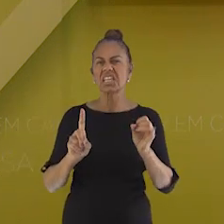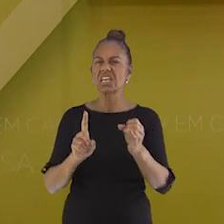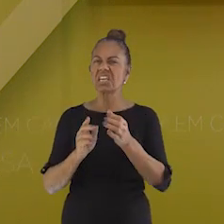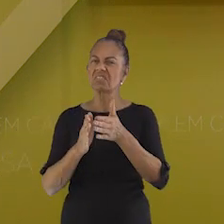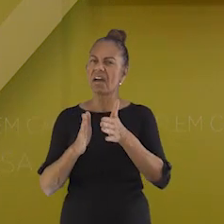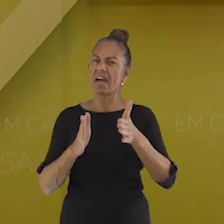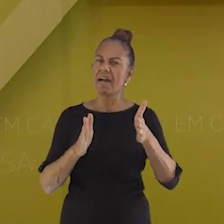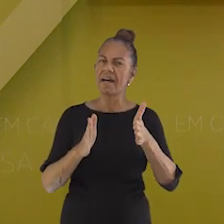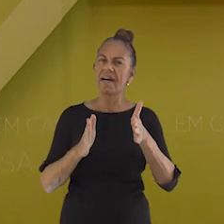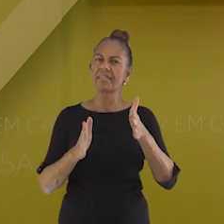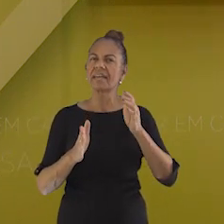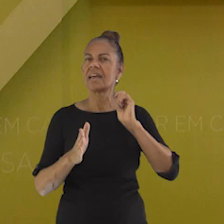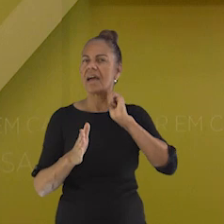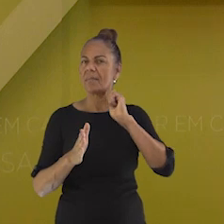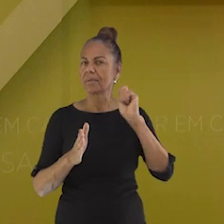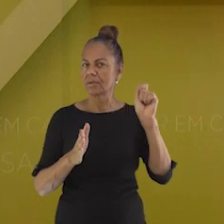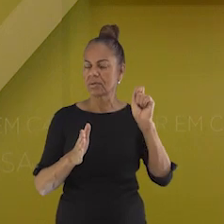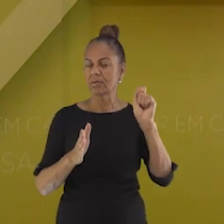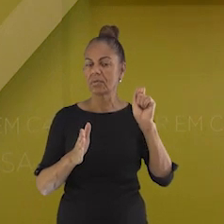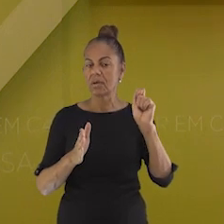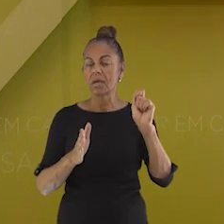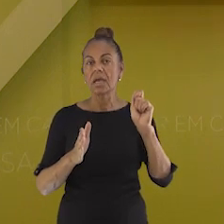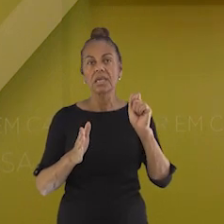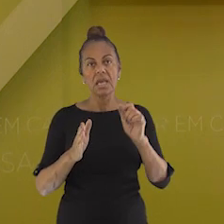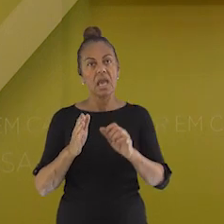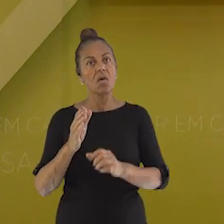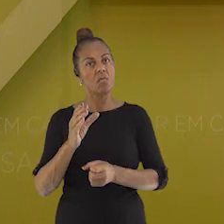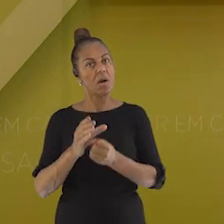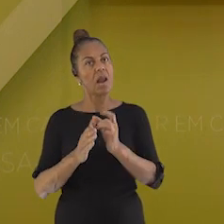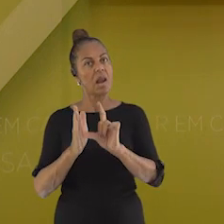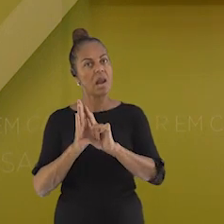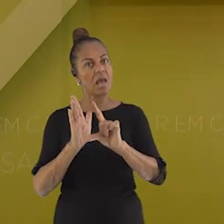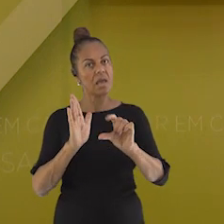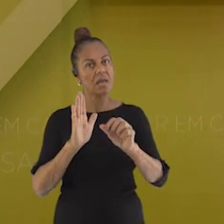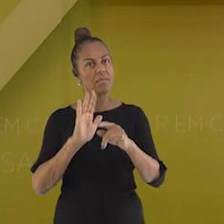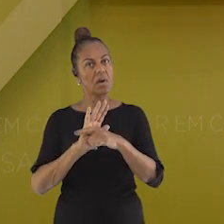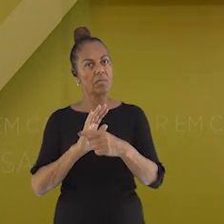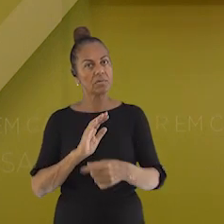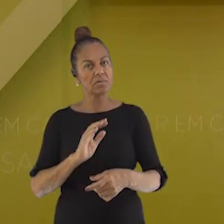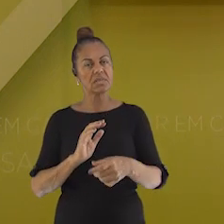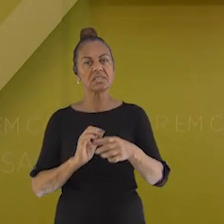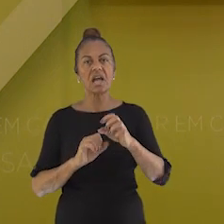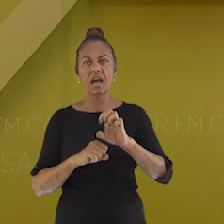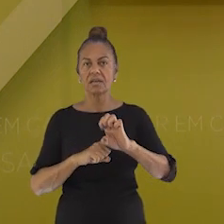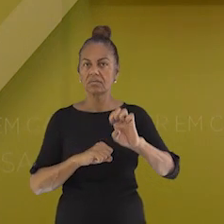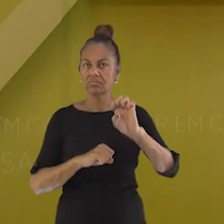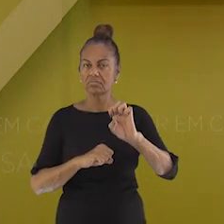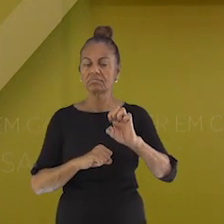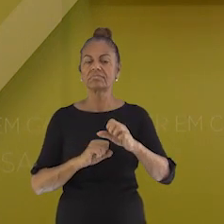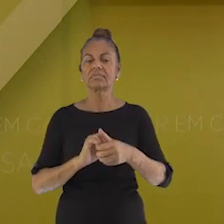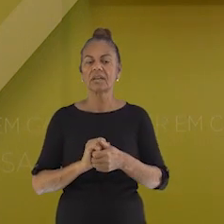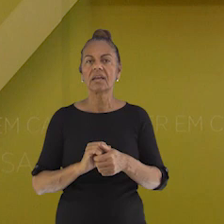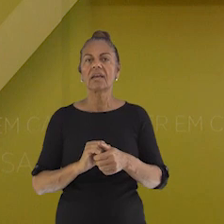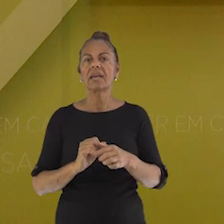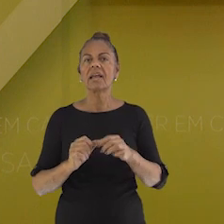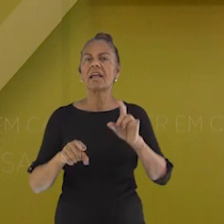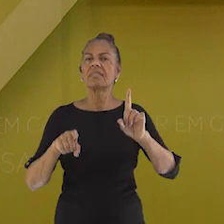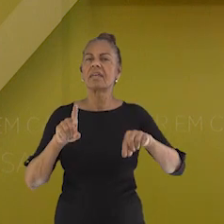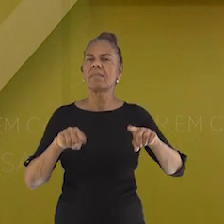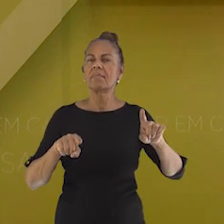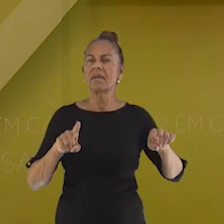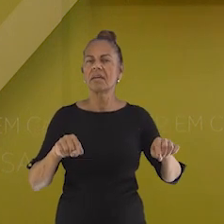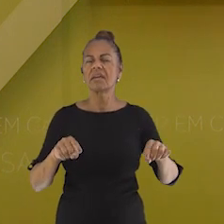a abril. E essa legislação é estadual. A cada ano, ela varia de acordo com